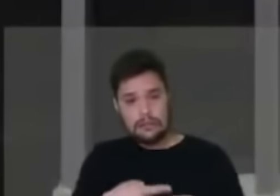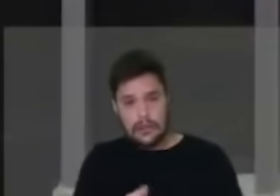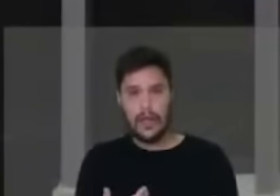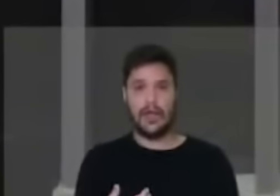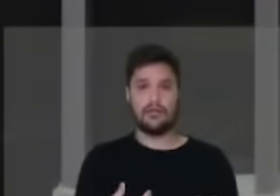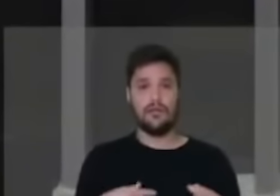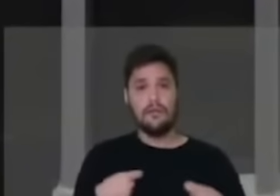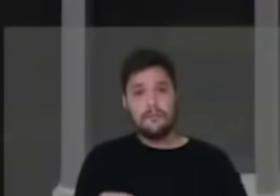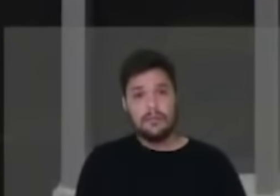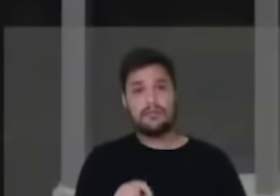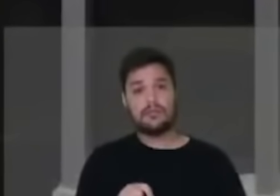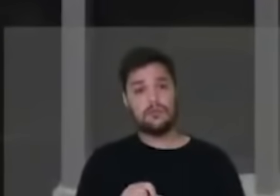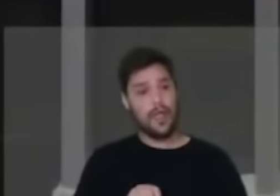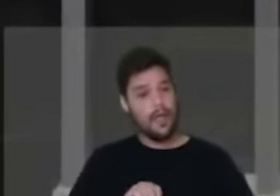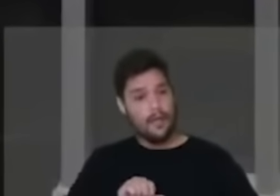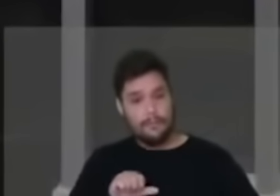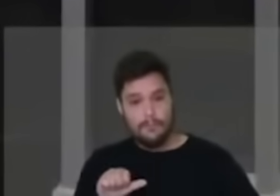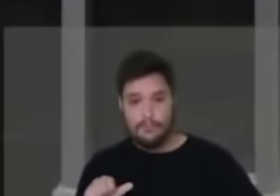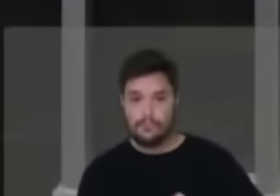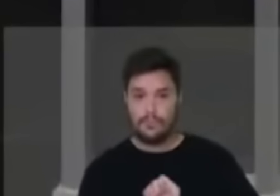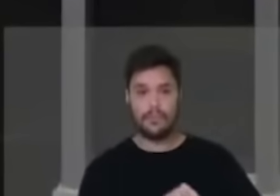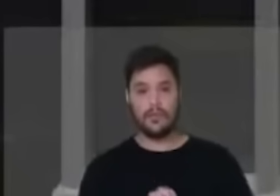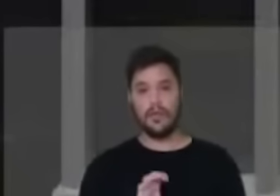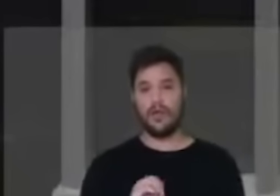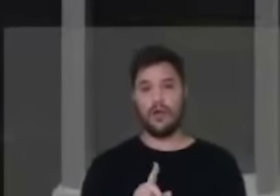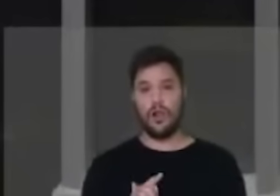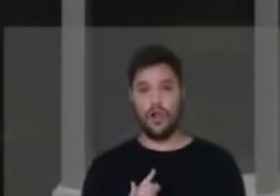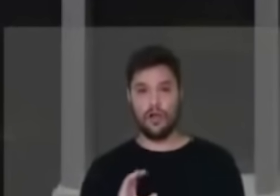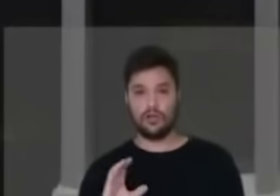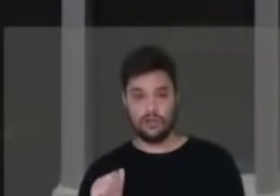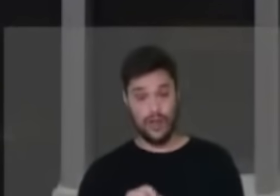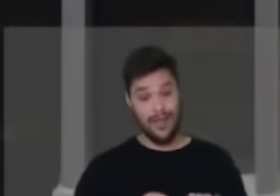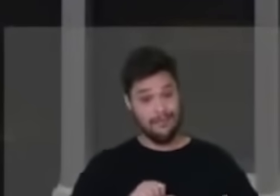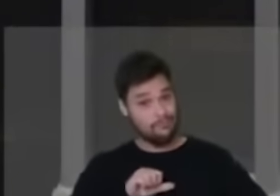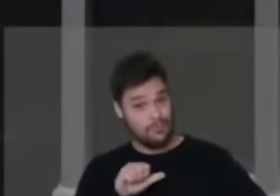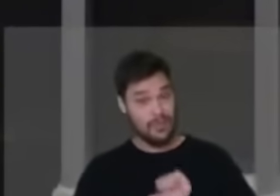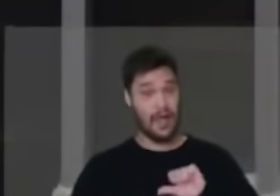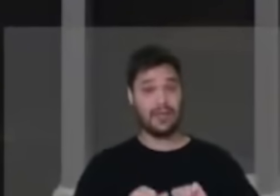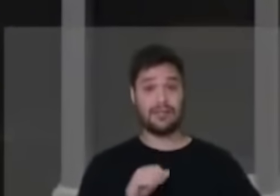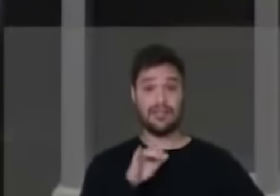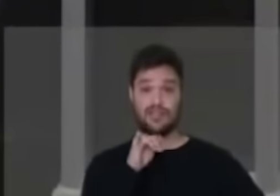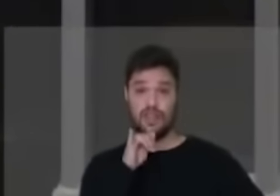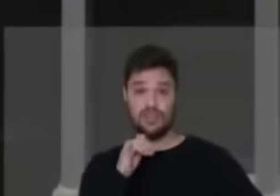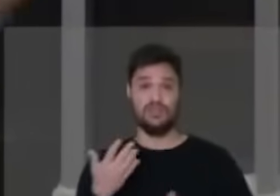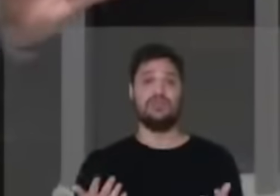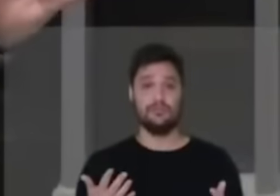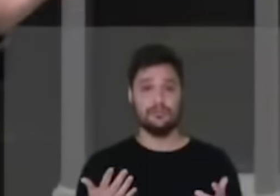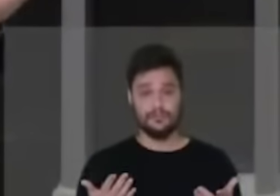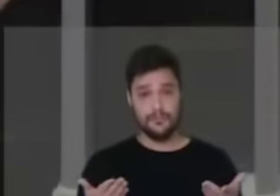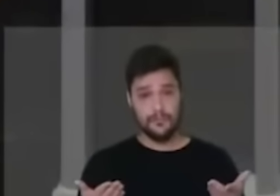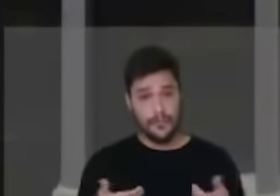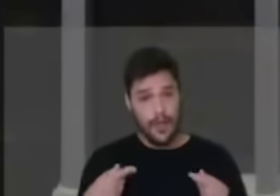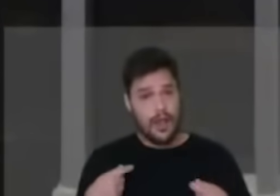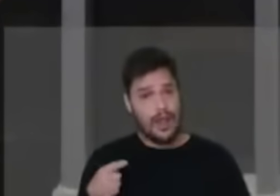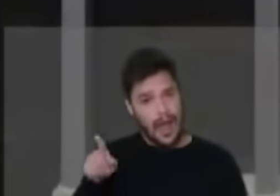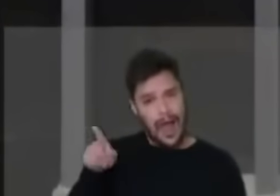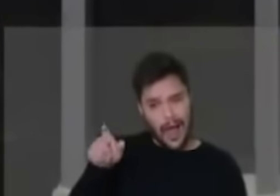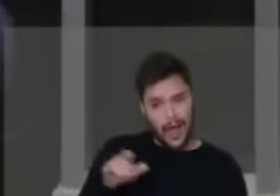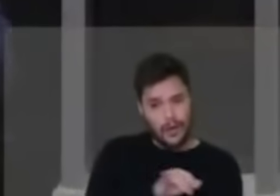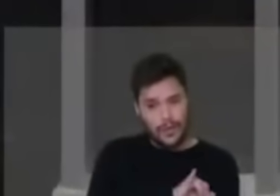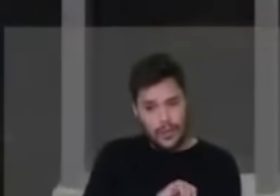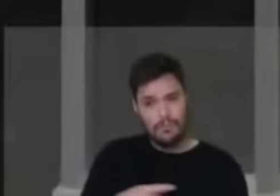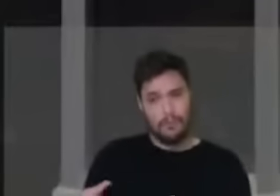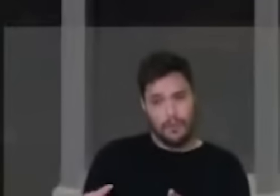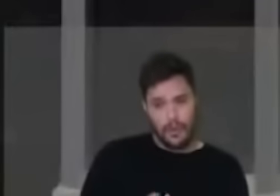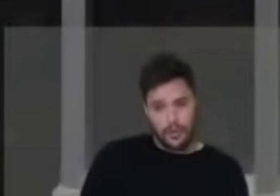preciso falar em transição ecológica, em transição energética. Ao me perguntarem lá no Rio de Janeiro se eu acho